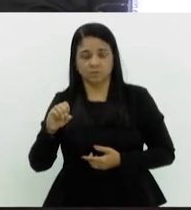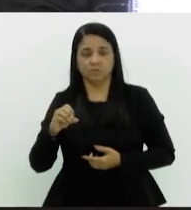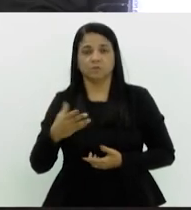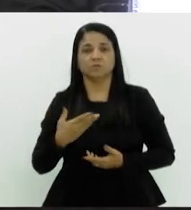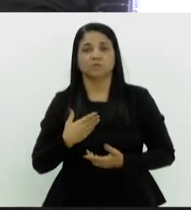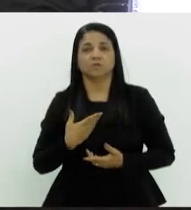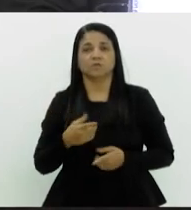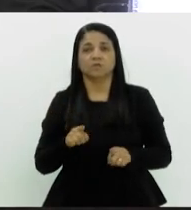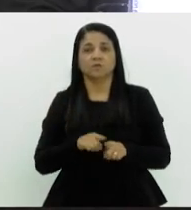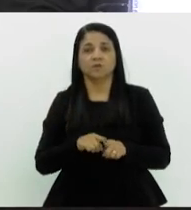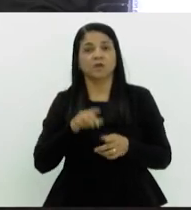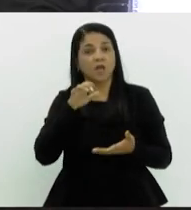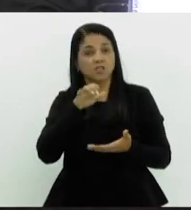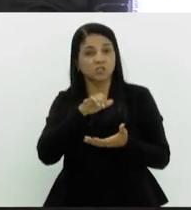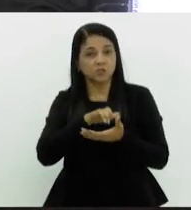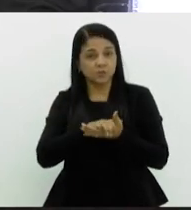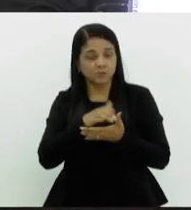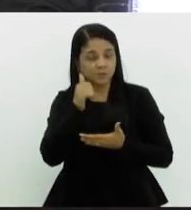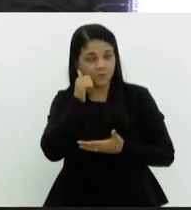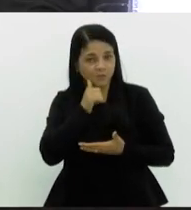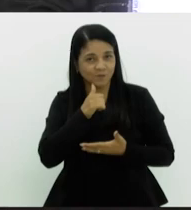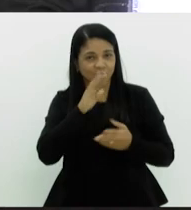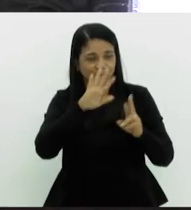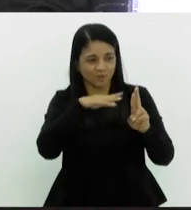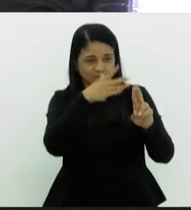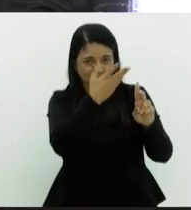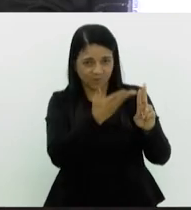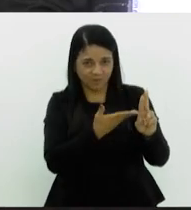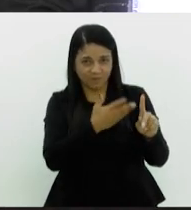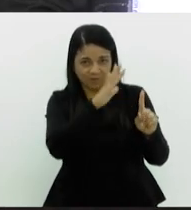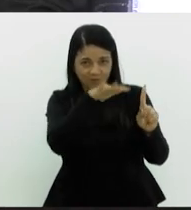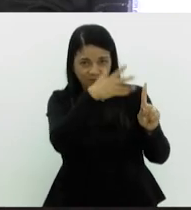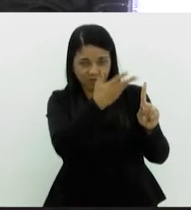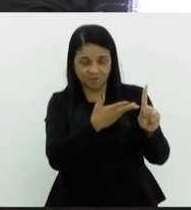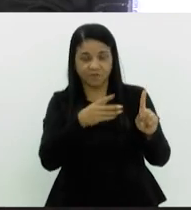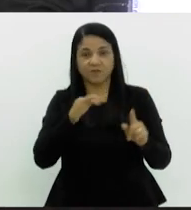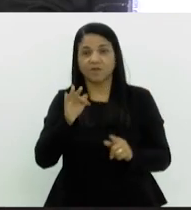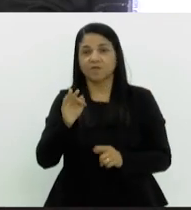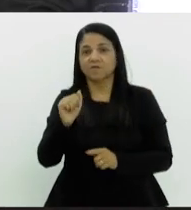da esposa do homenageado, a senhora Fabiana Duarte,